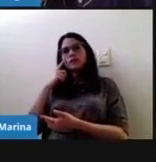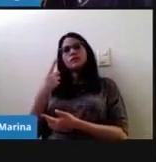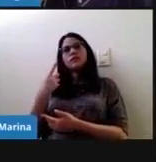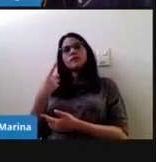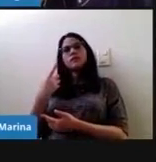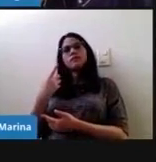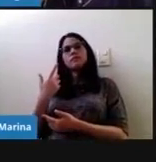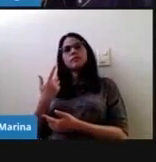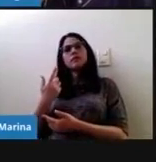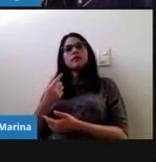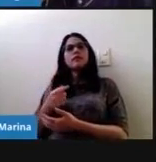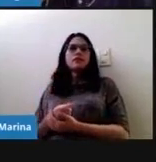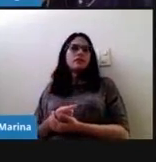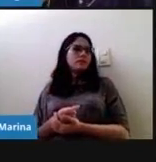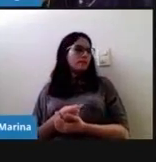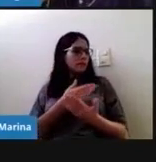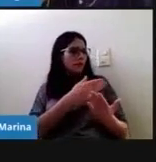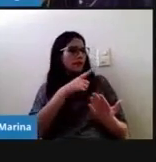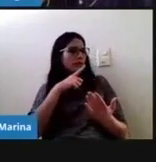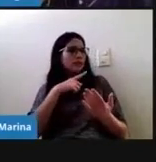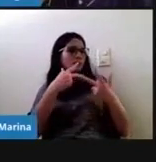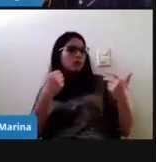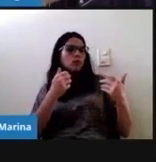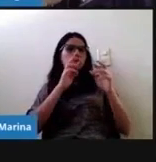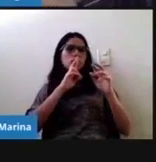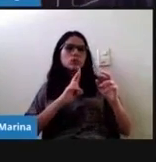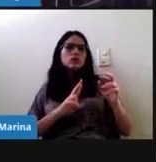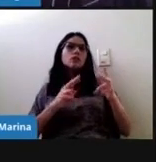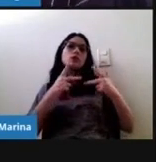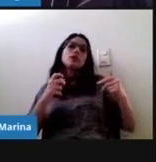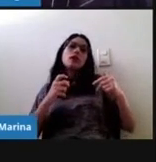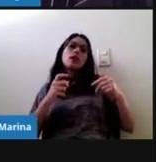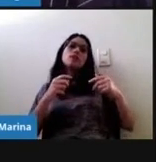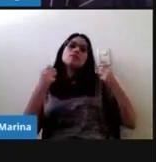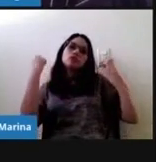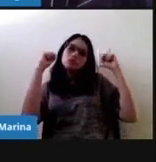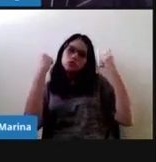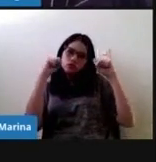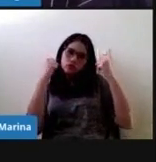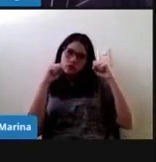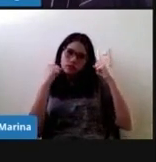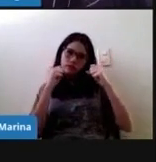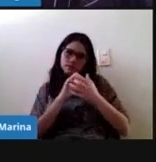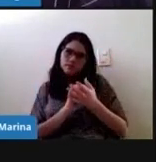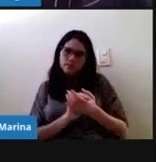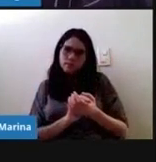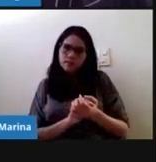em relação à atividade física, um estudo publicado na Lancet, onde mostra, né,